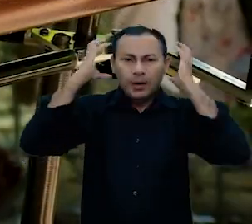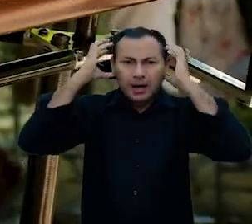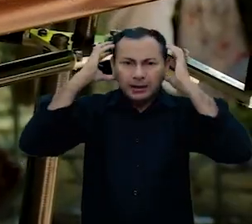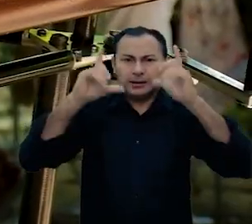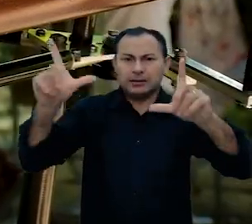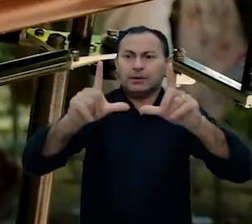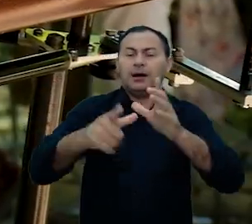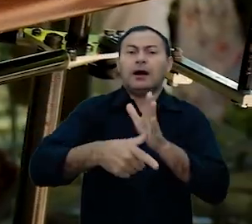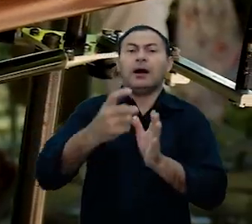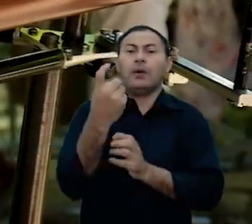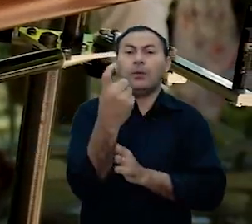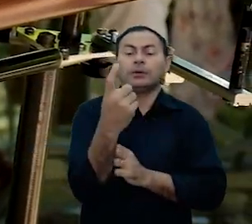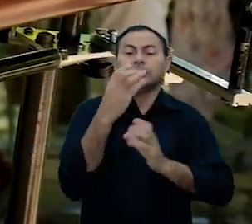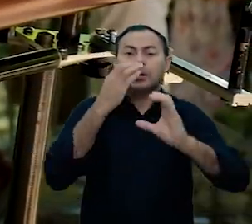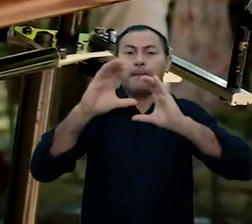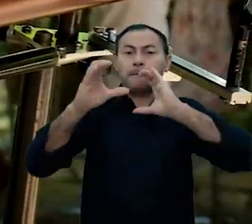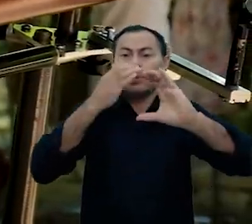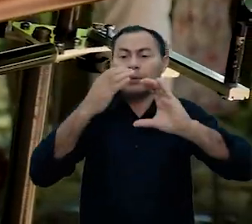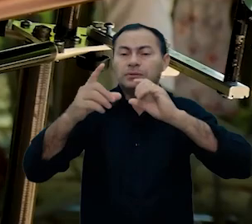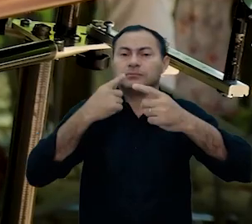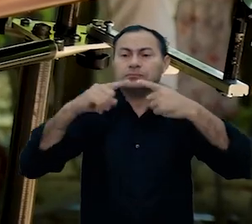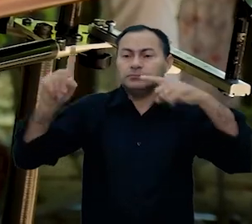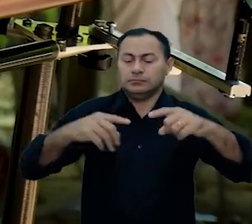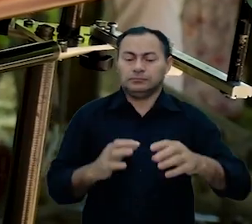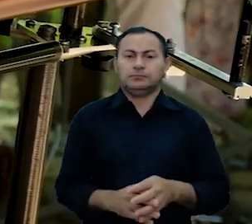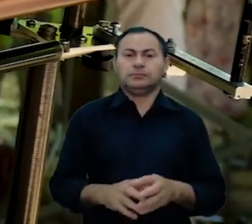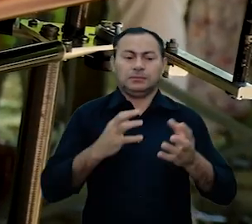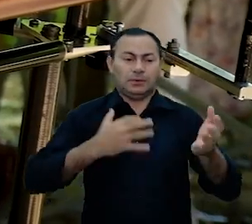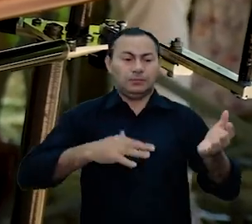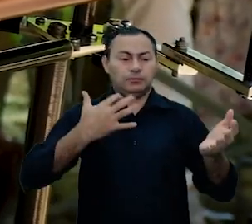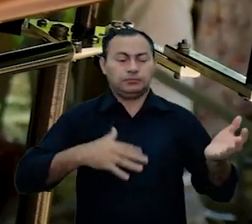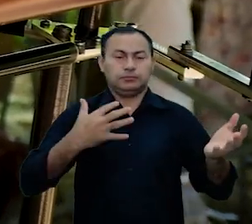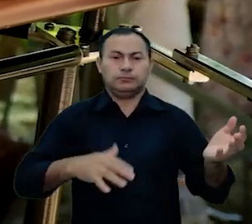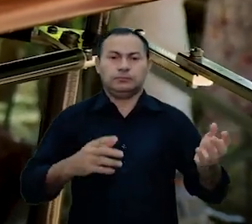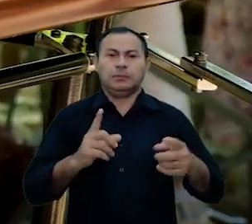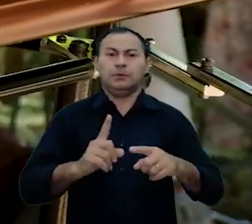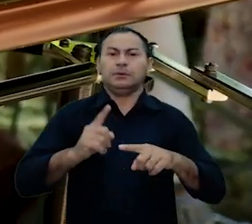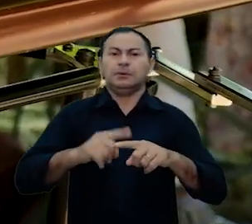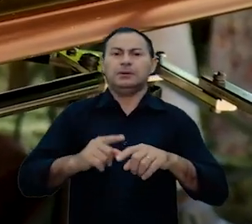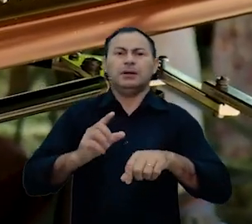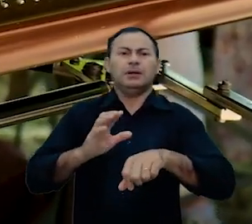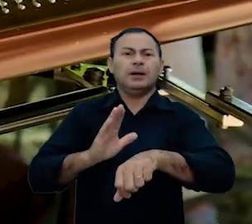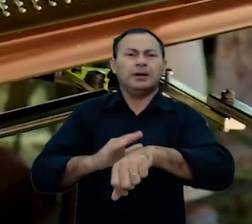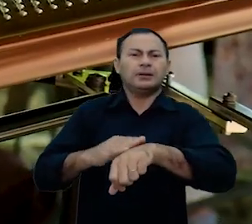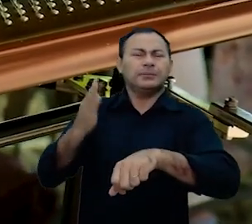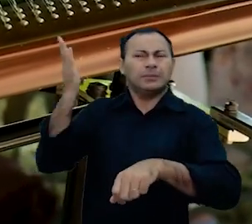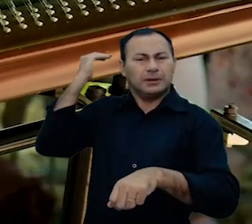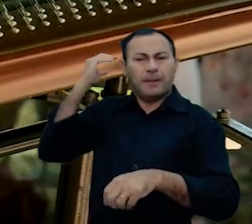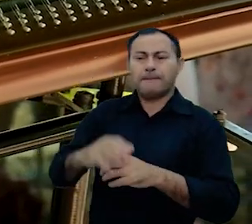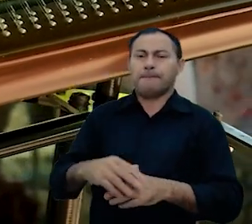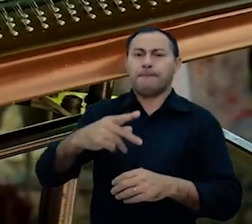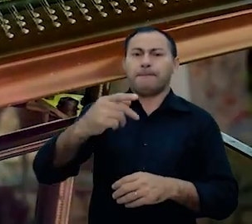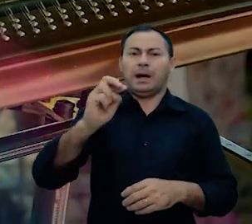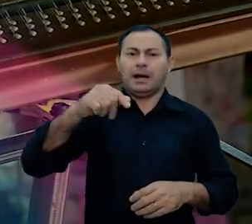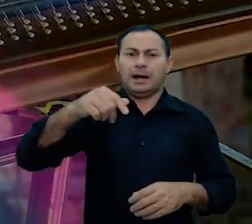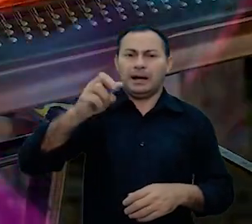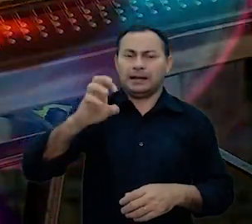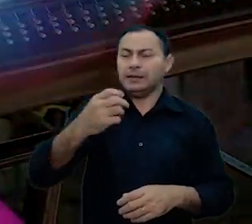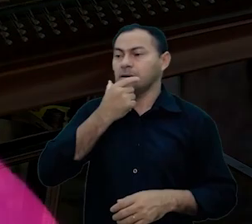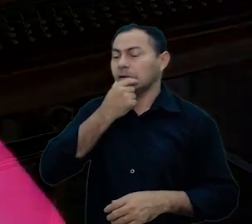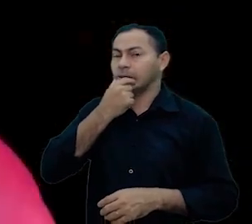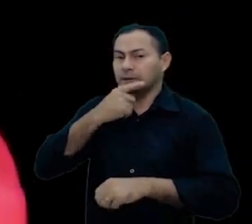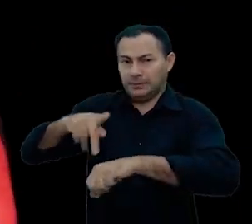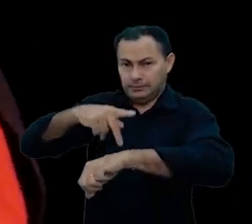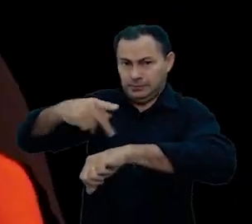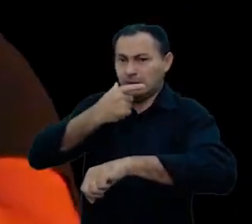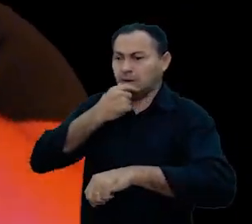quando a única música que se ouvia era aquela tocada ao vivo. Eram os tempos das bandas nos parques. Na Inglaterra havia uma